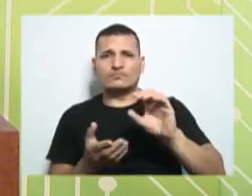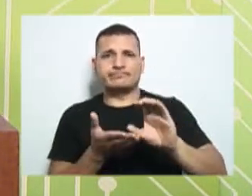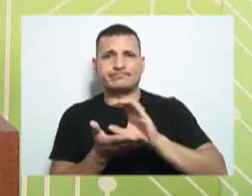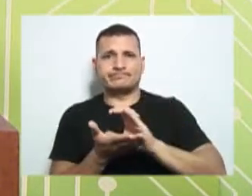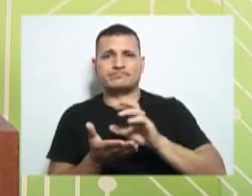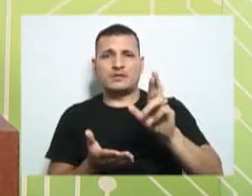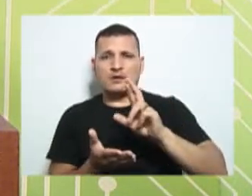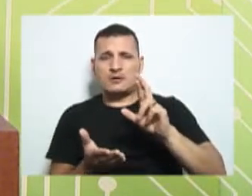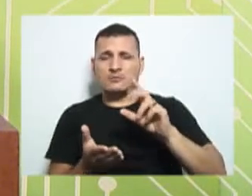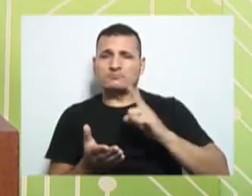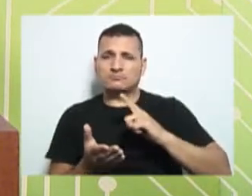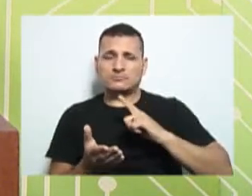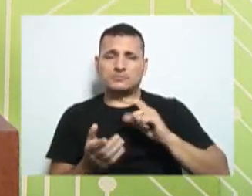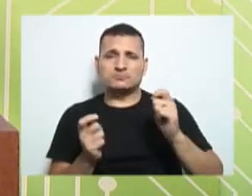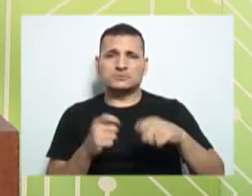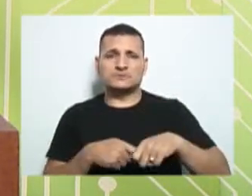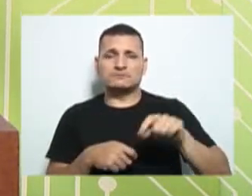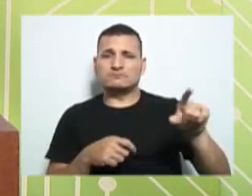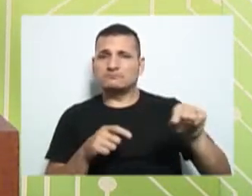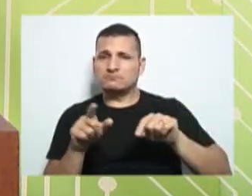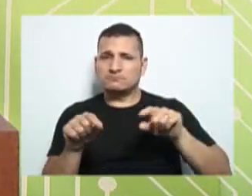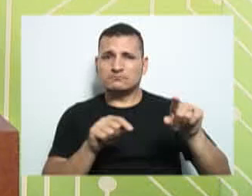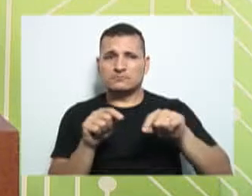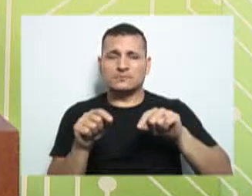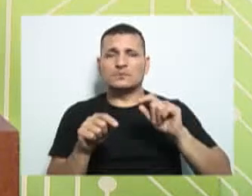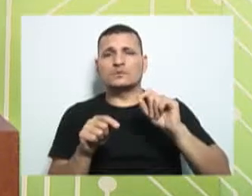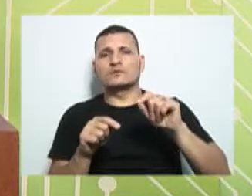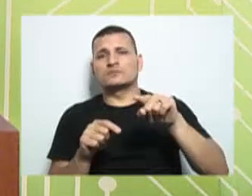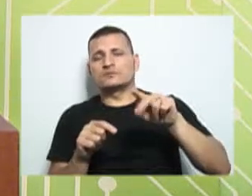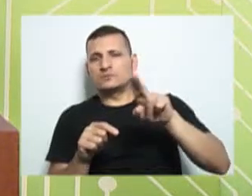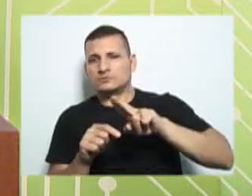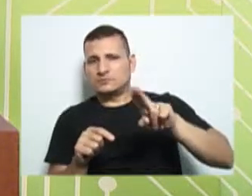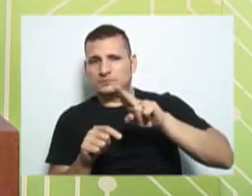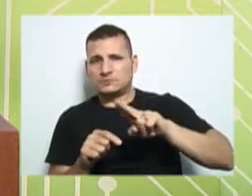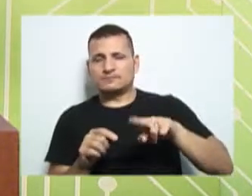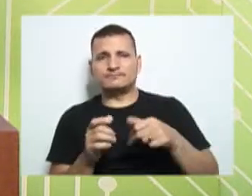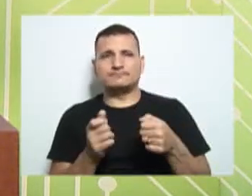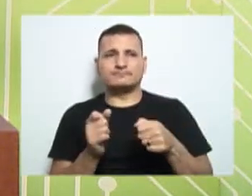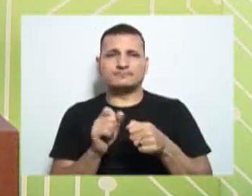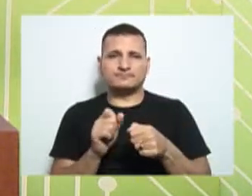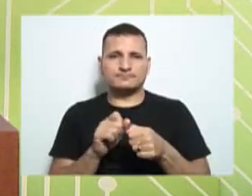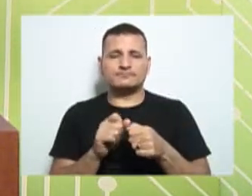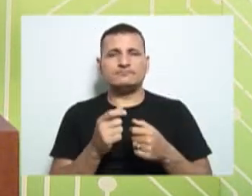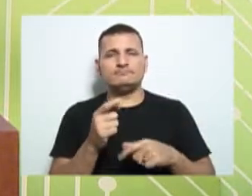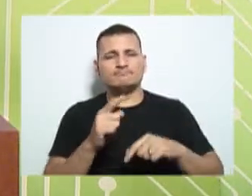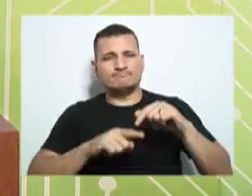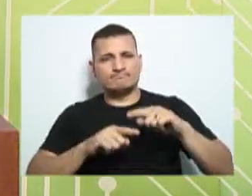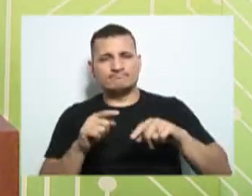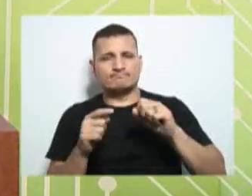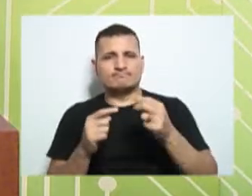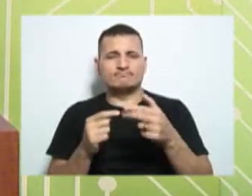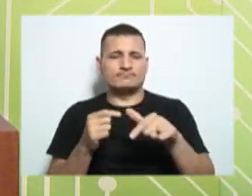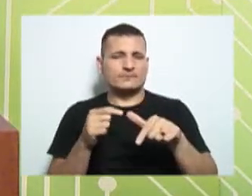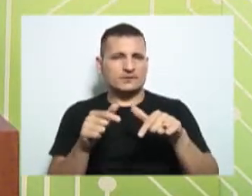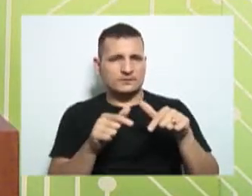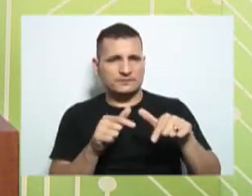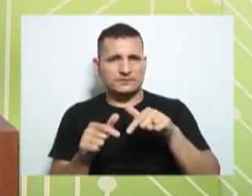você poder optar por créditos daquilo que você utiliza para fazer o produto ou o serviço que você